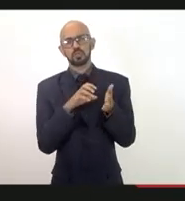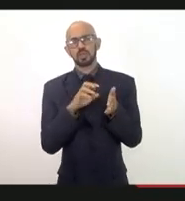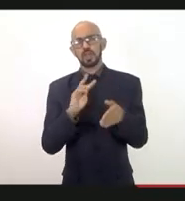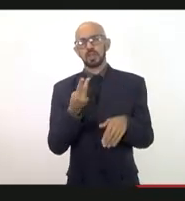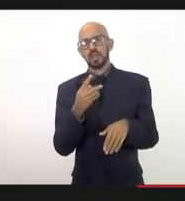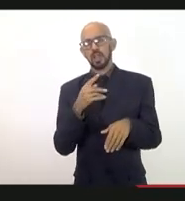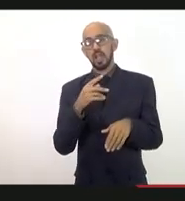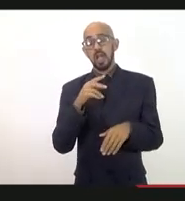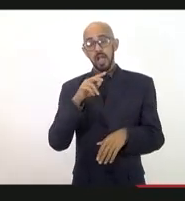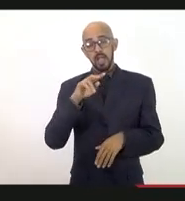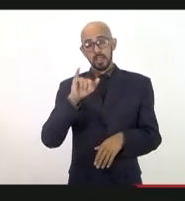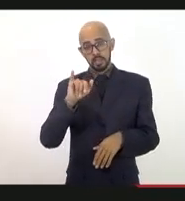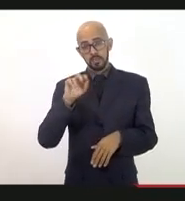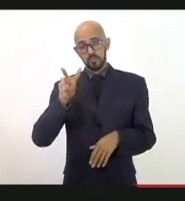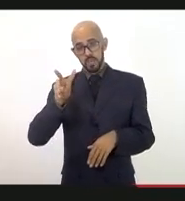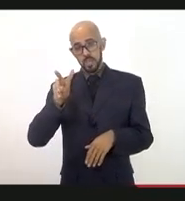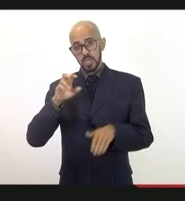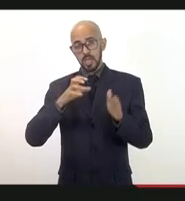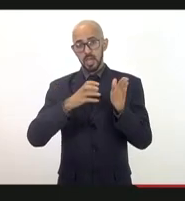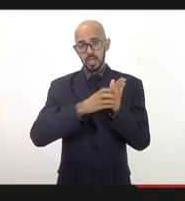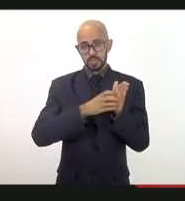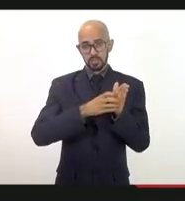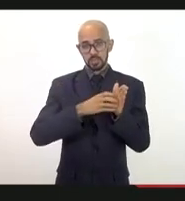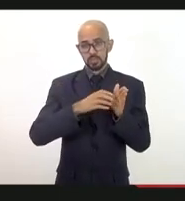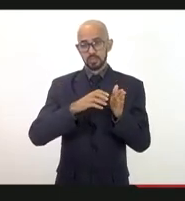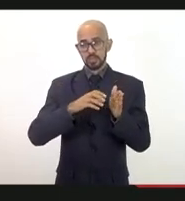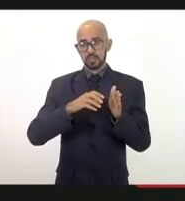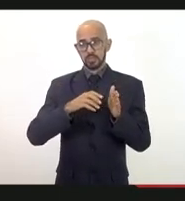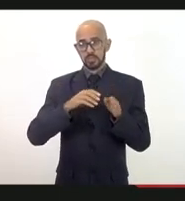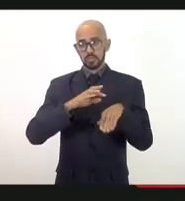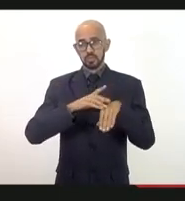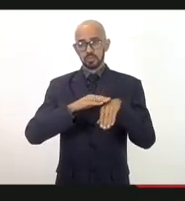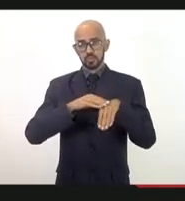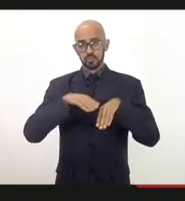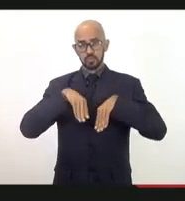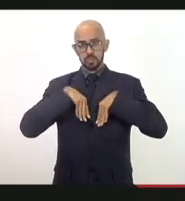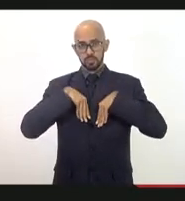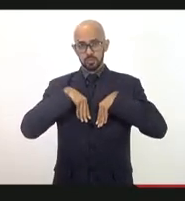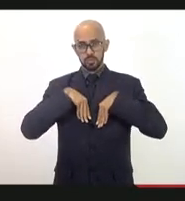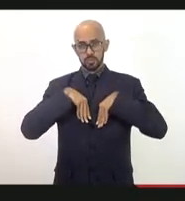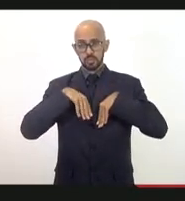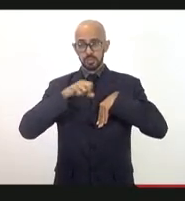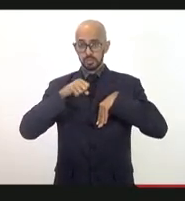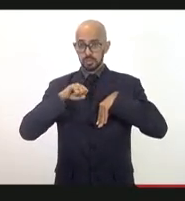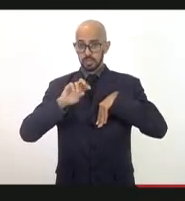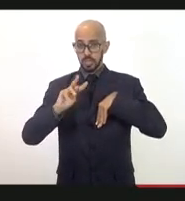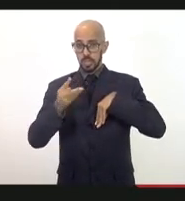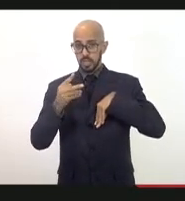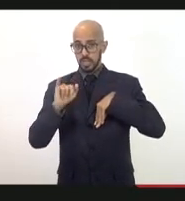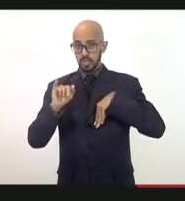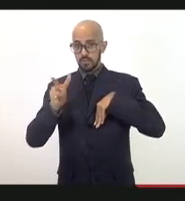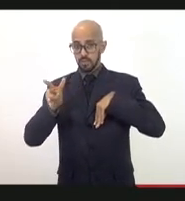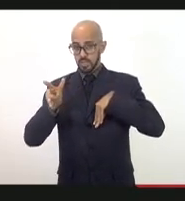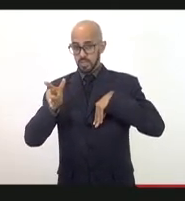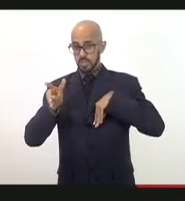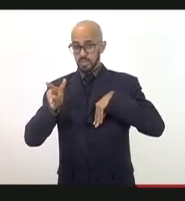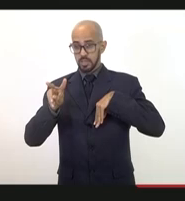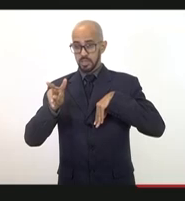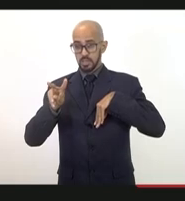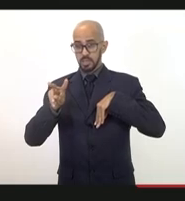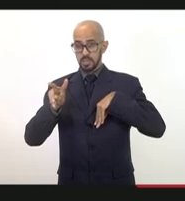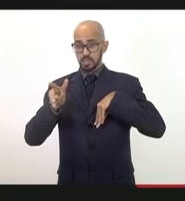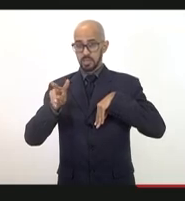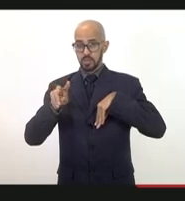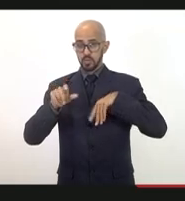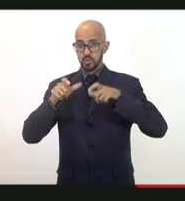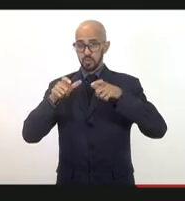e tuberculose. Você não deve internar um paciente HIV, portador de HIV, em